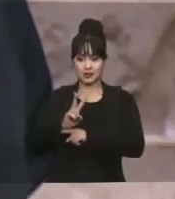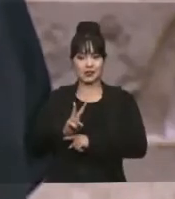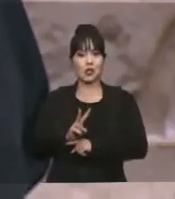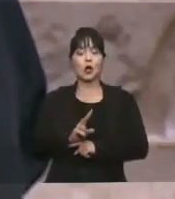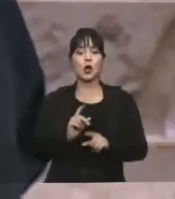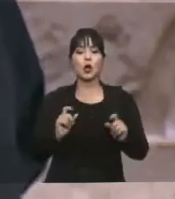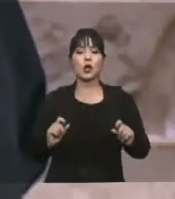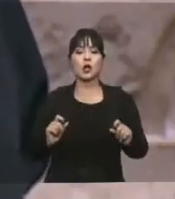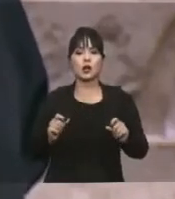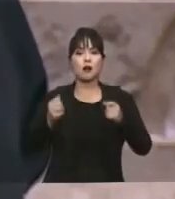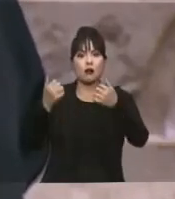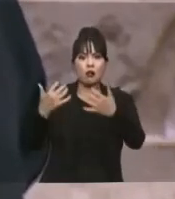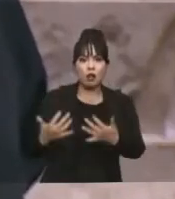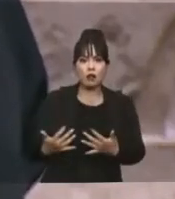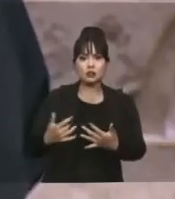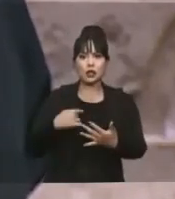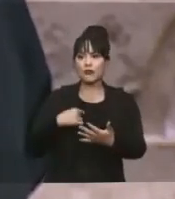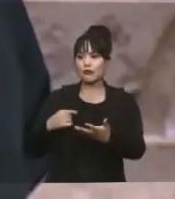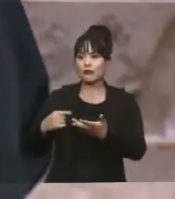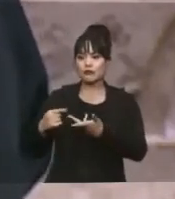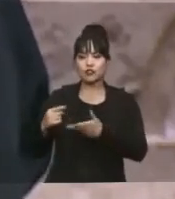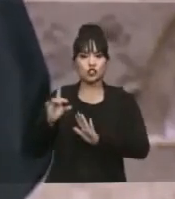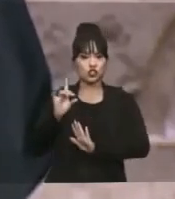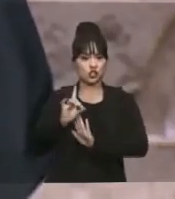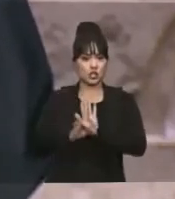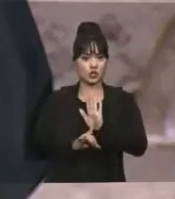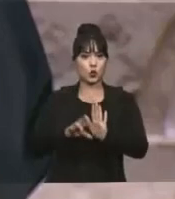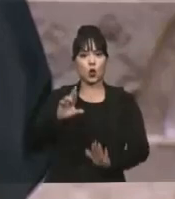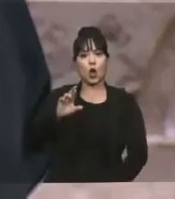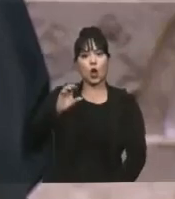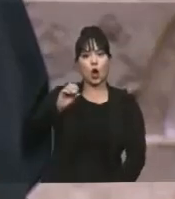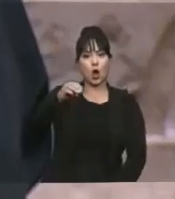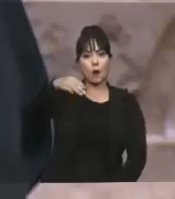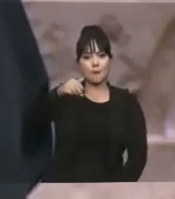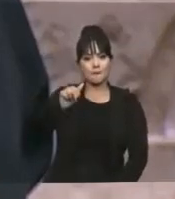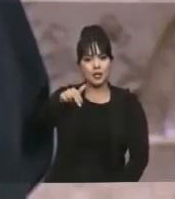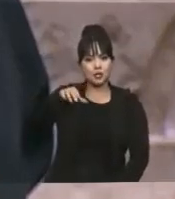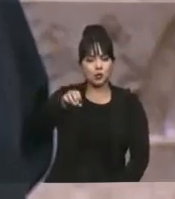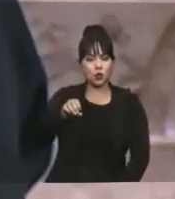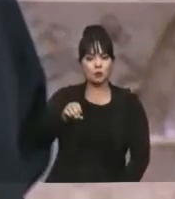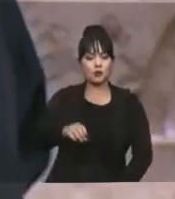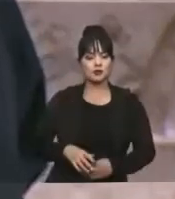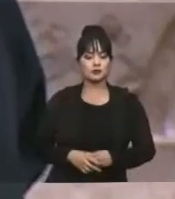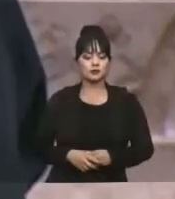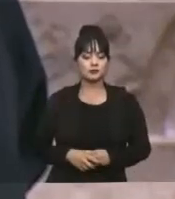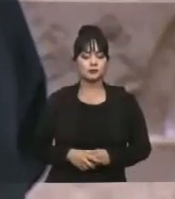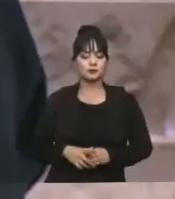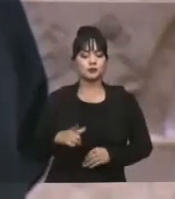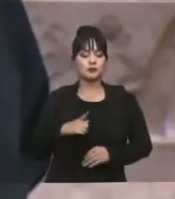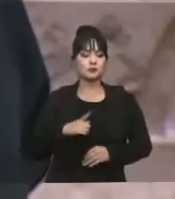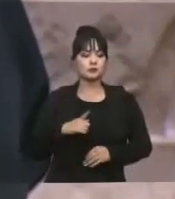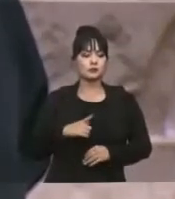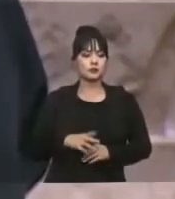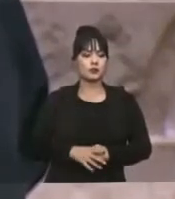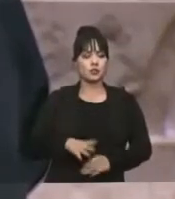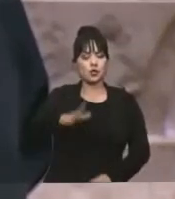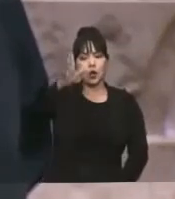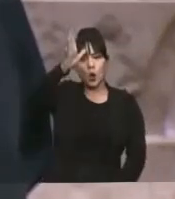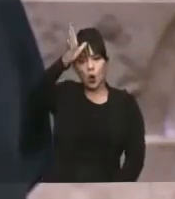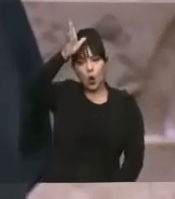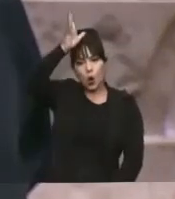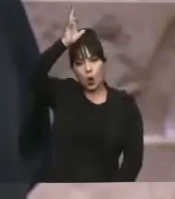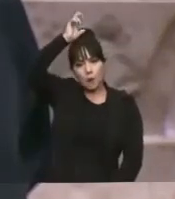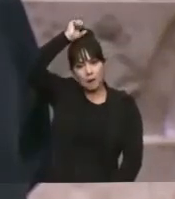de conceitos milenares do direito romano sobre o corpo como a ressacra, para efeito